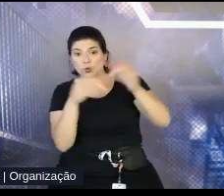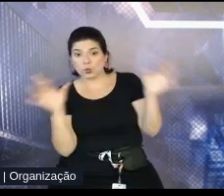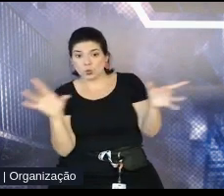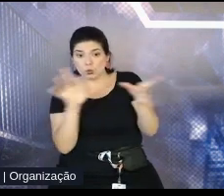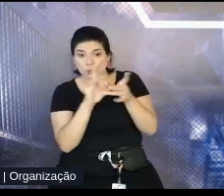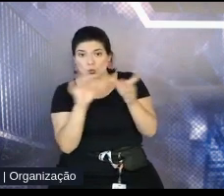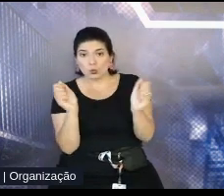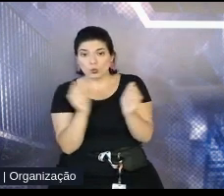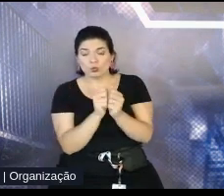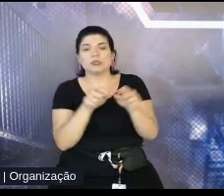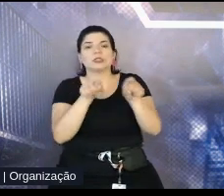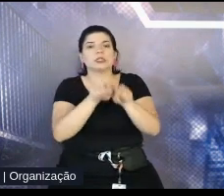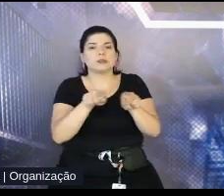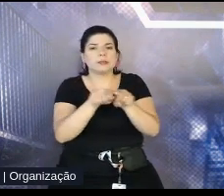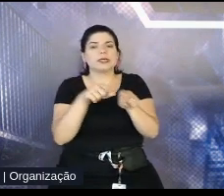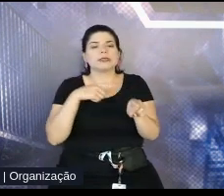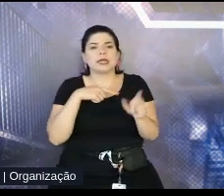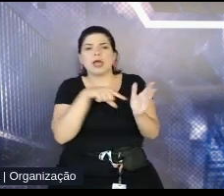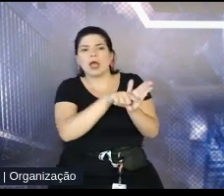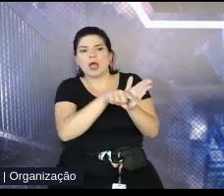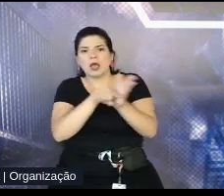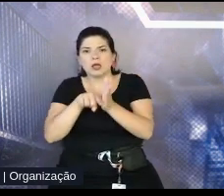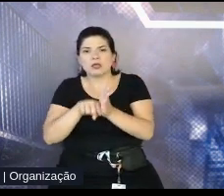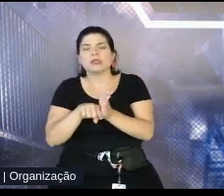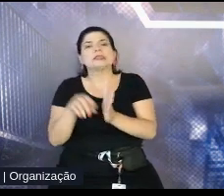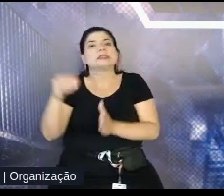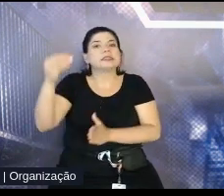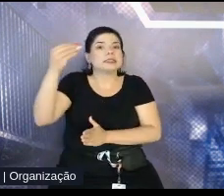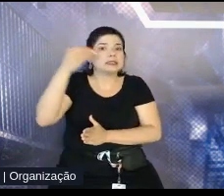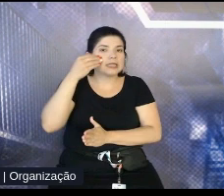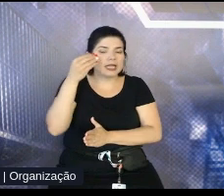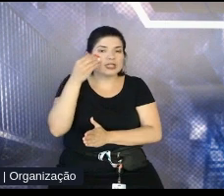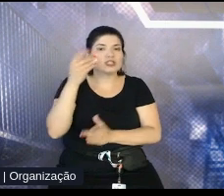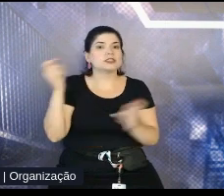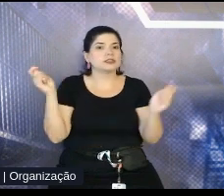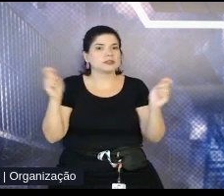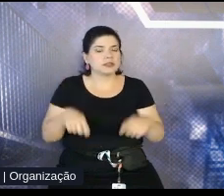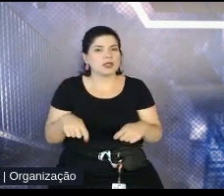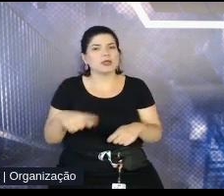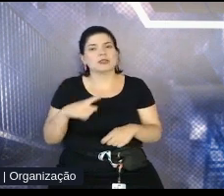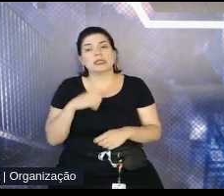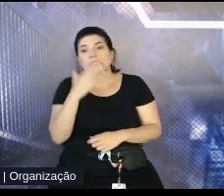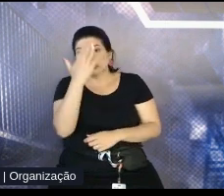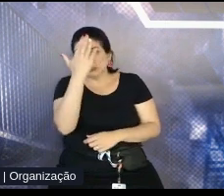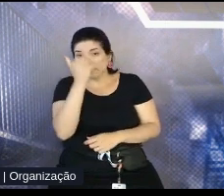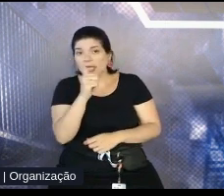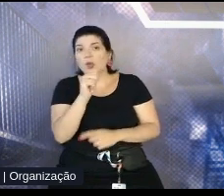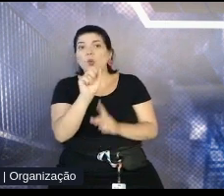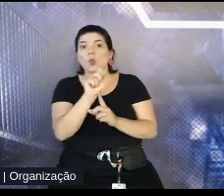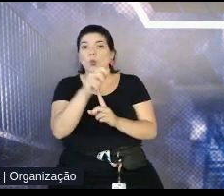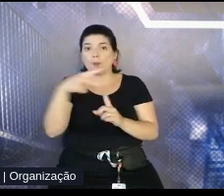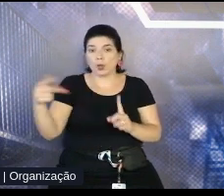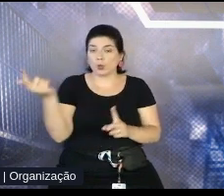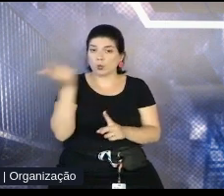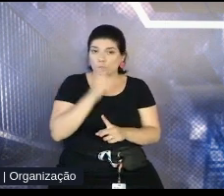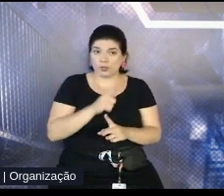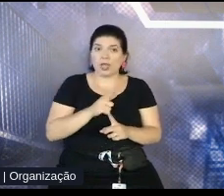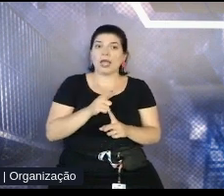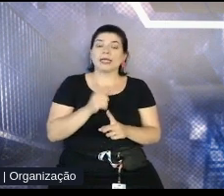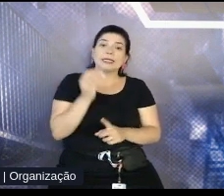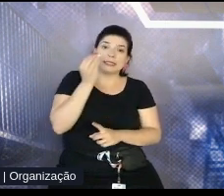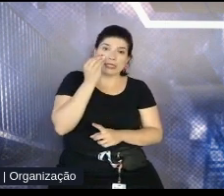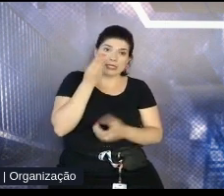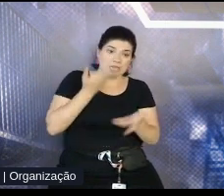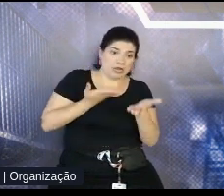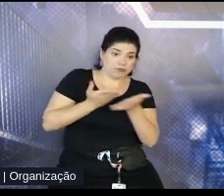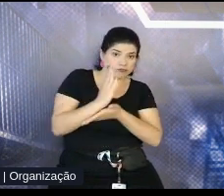ter auditorias, como a gente tem hoje de testes, né, para saber se a aplicação builda, para saber se a aplicação vai passar dentro de um conjunto de testes unitários,